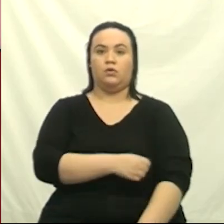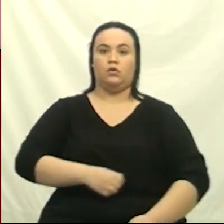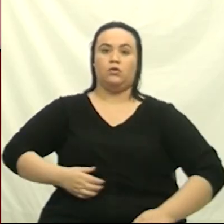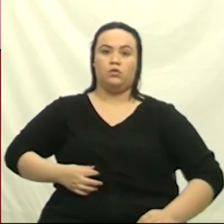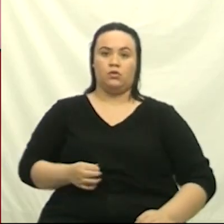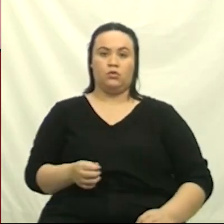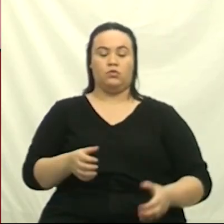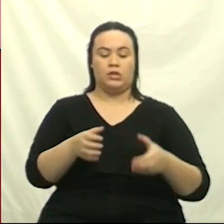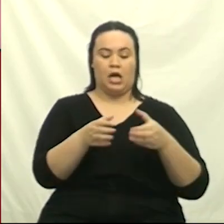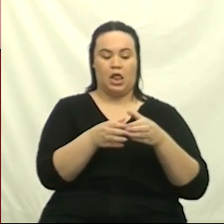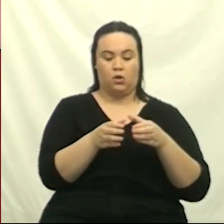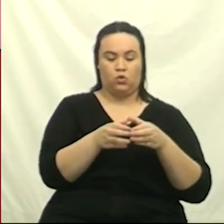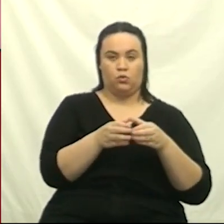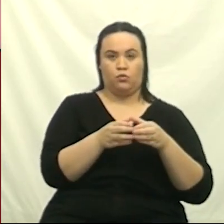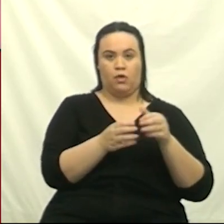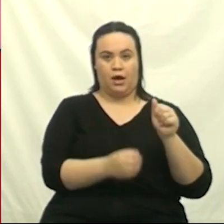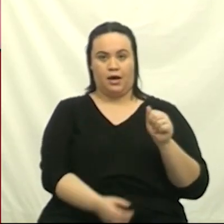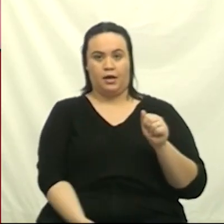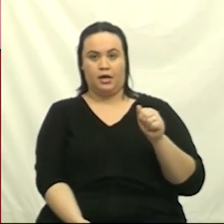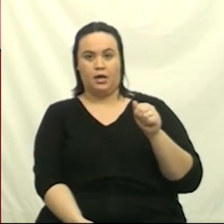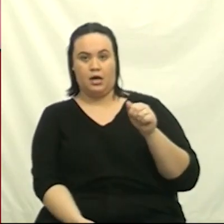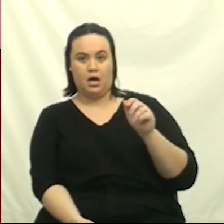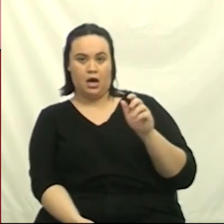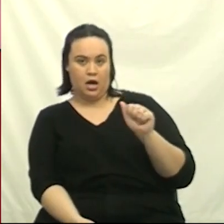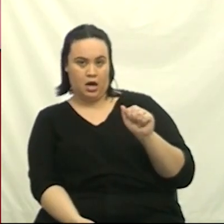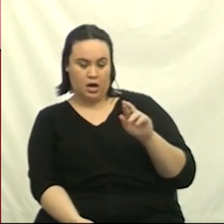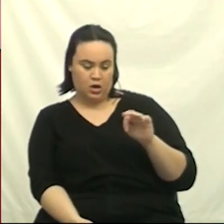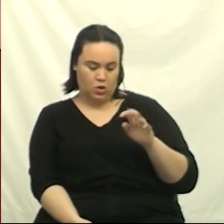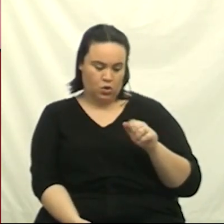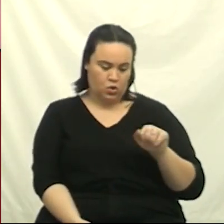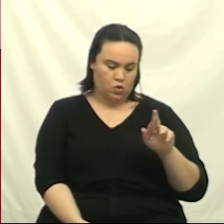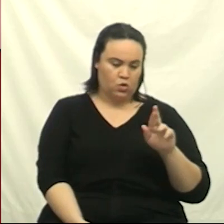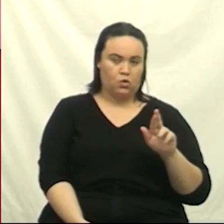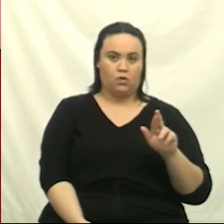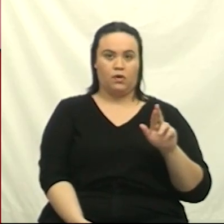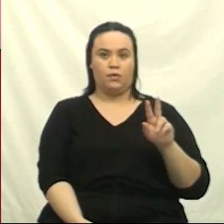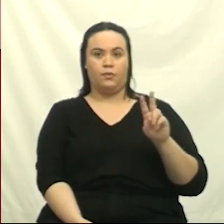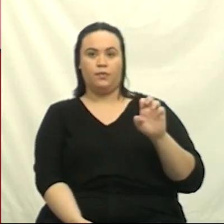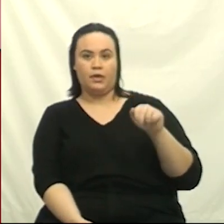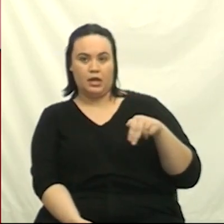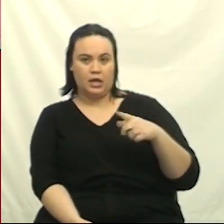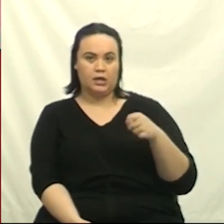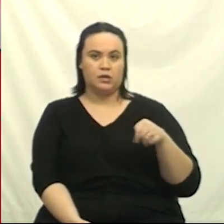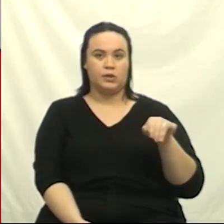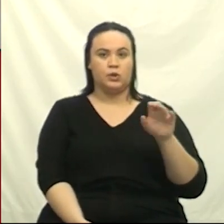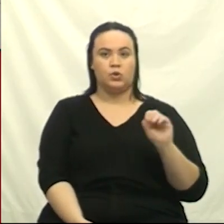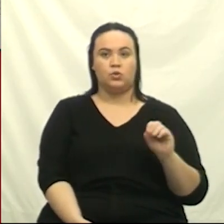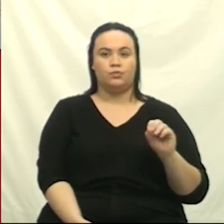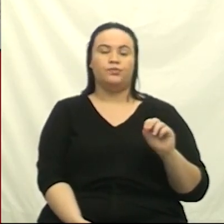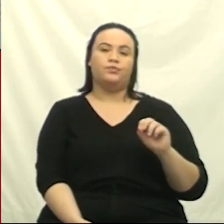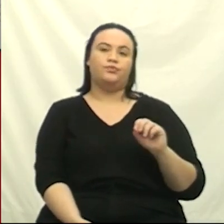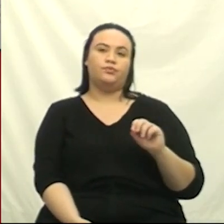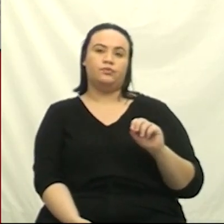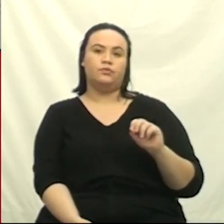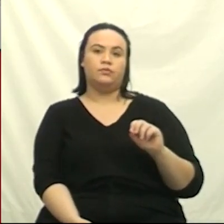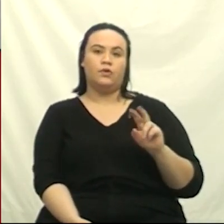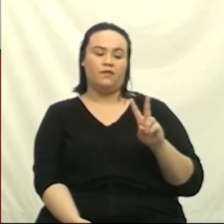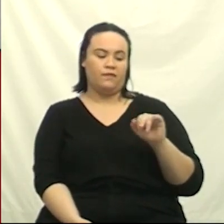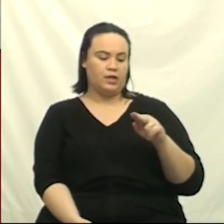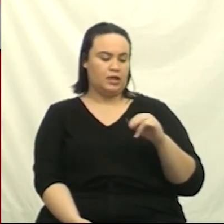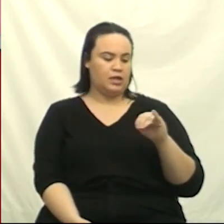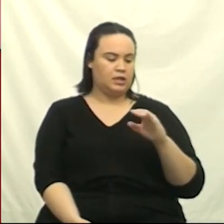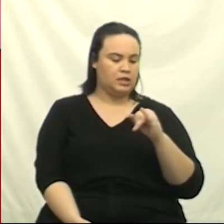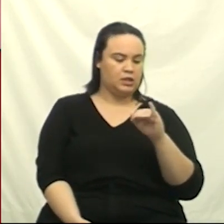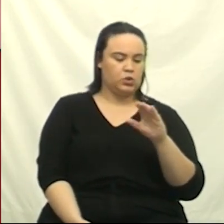estudantes Arthur Lúcio Sabe Alenzo Martins Coelho Alvinício